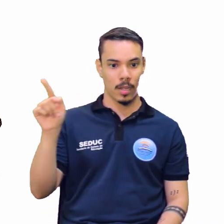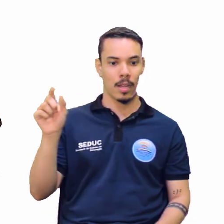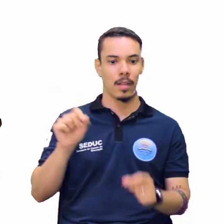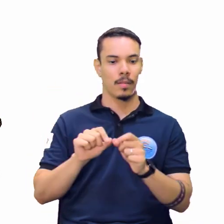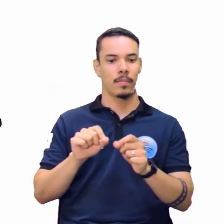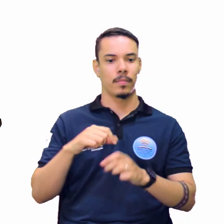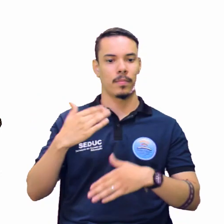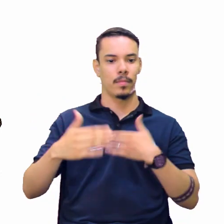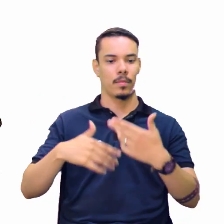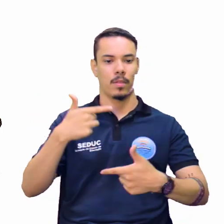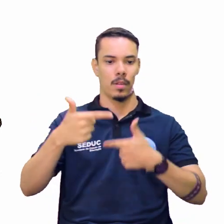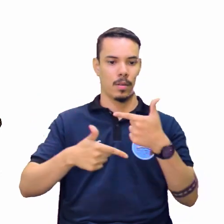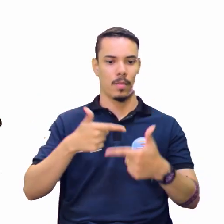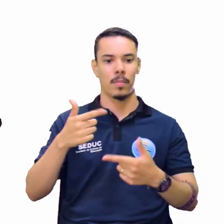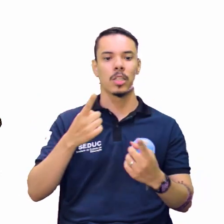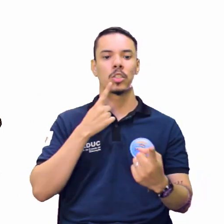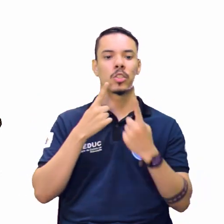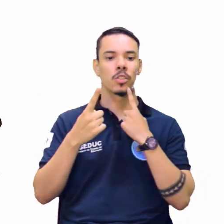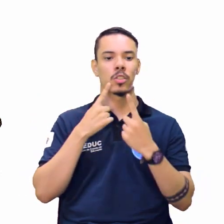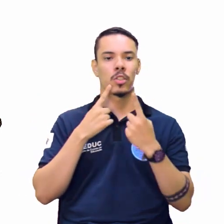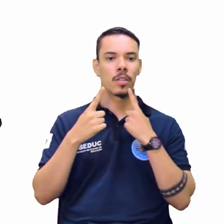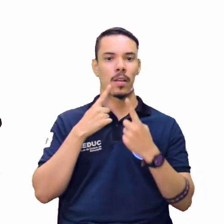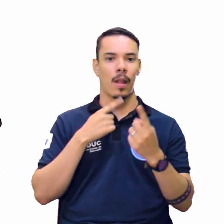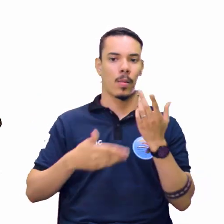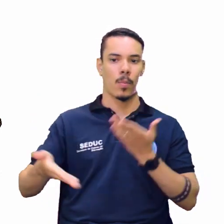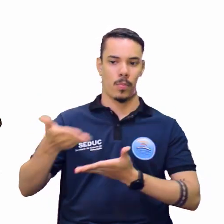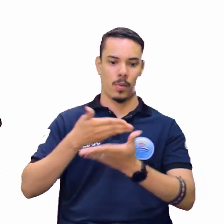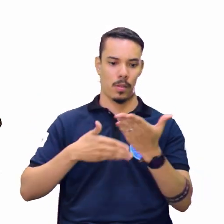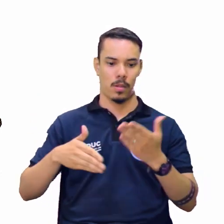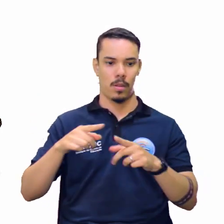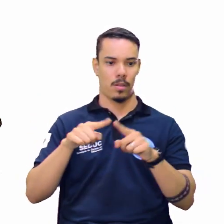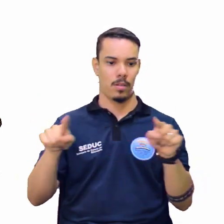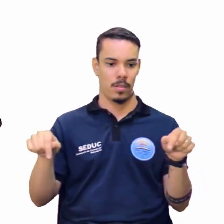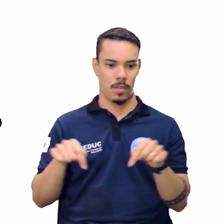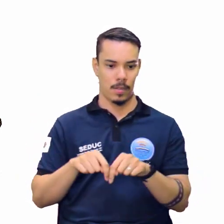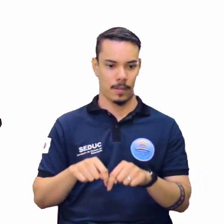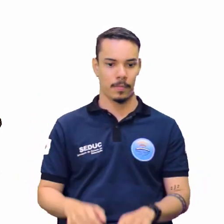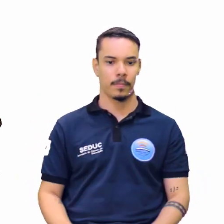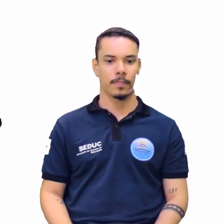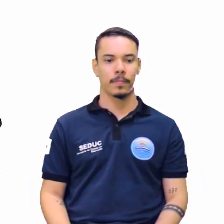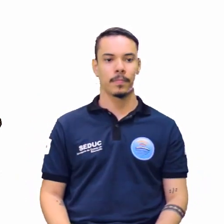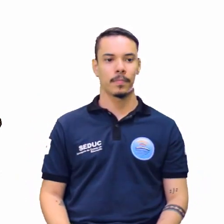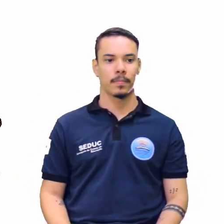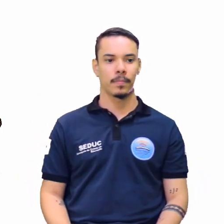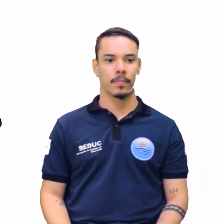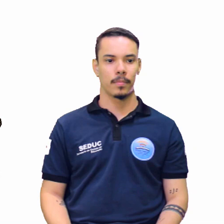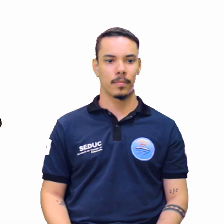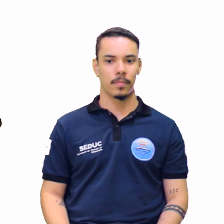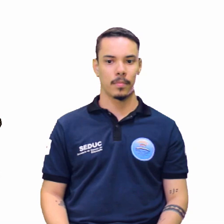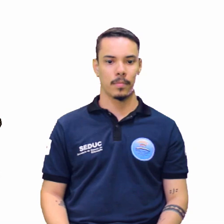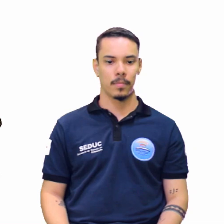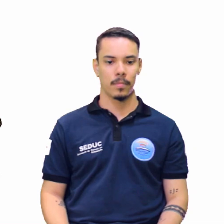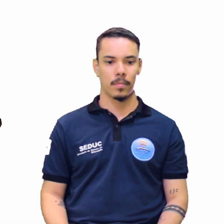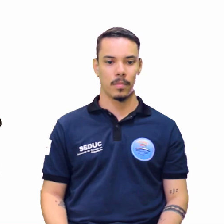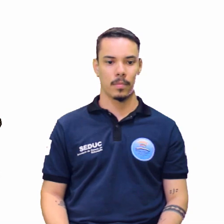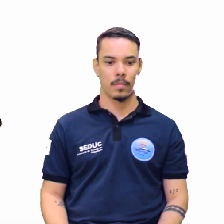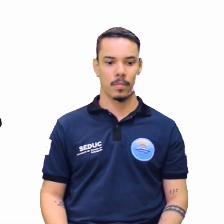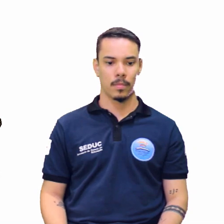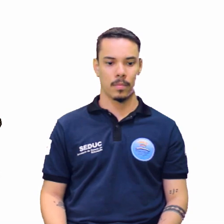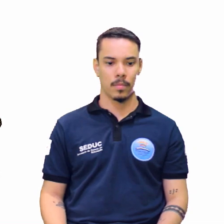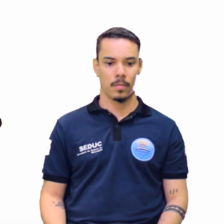desenvolveu o trabalho de dados populares da turma tá certo aqui nós temos aqui